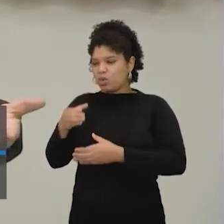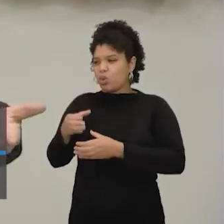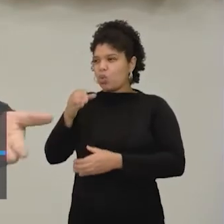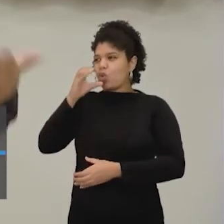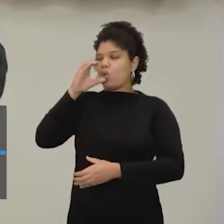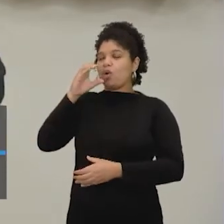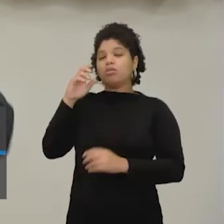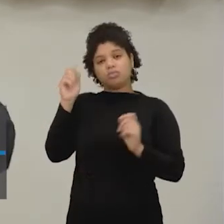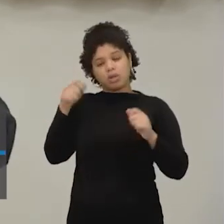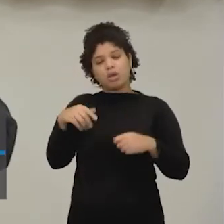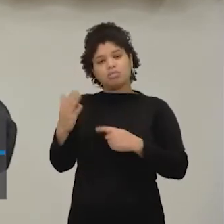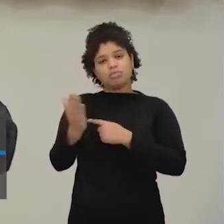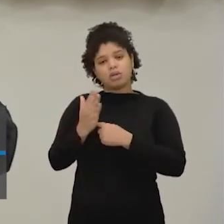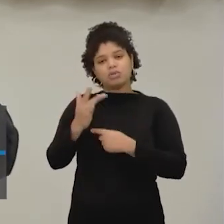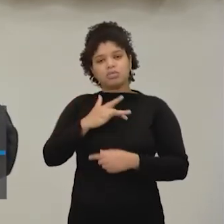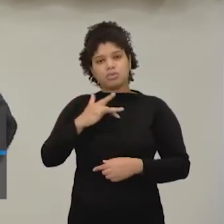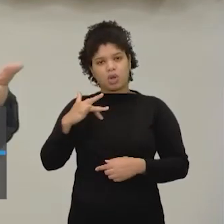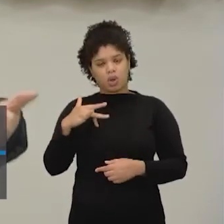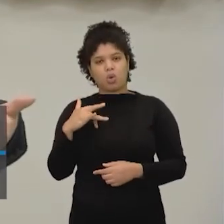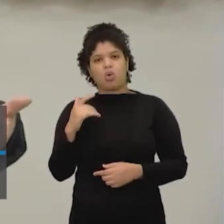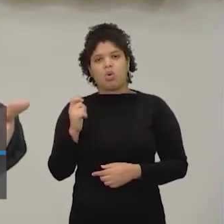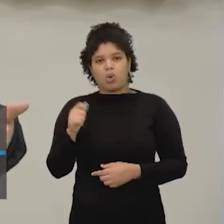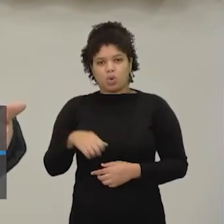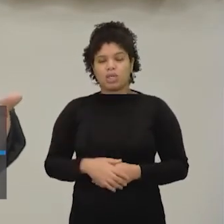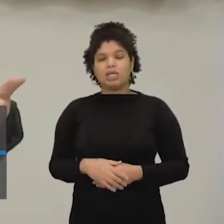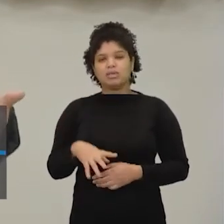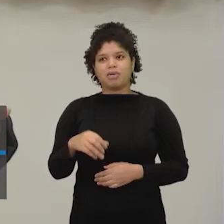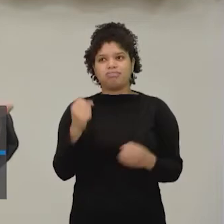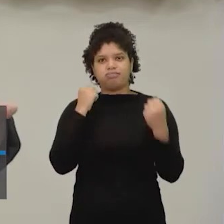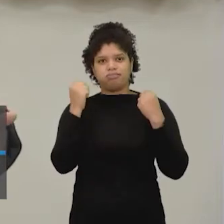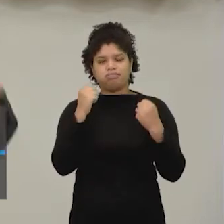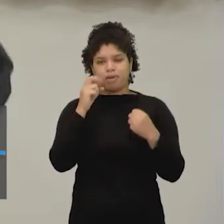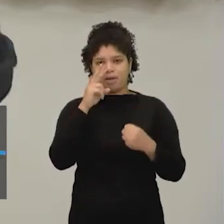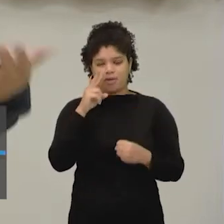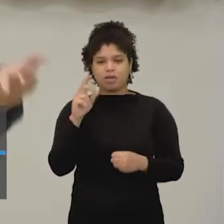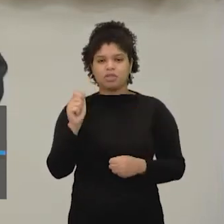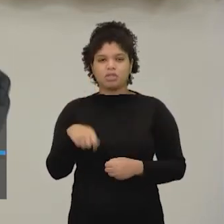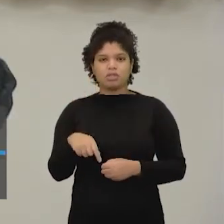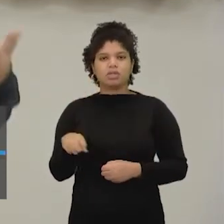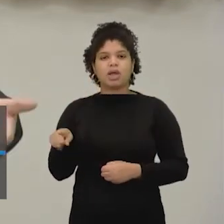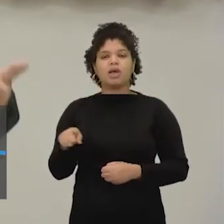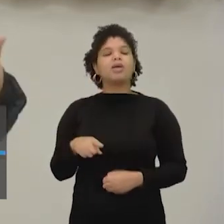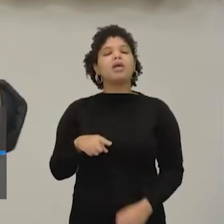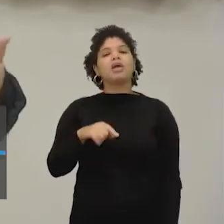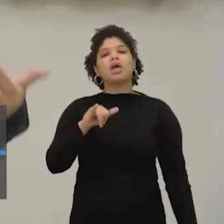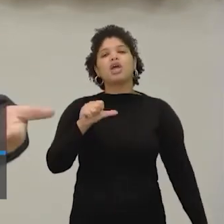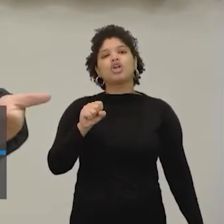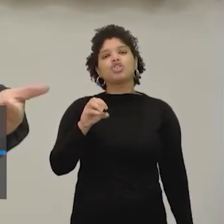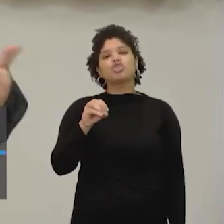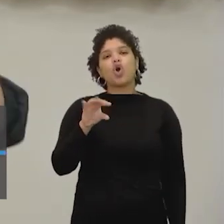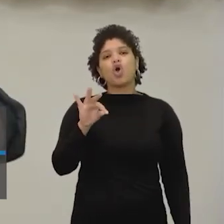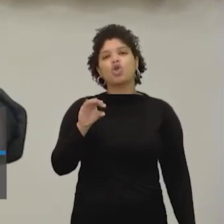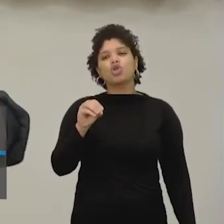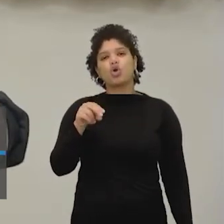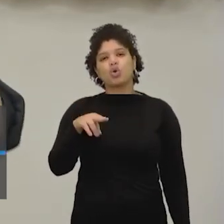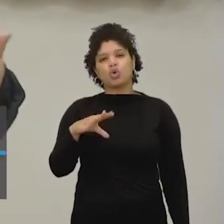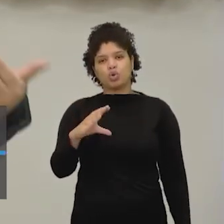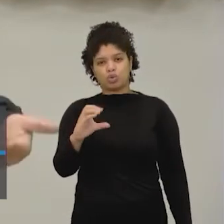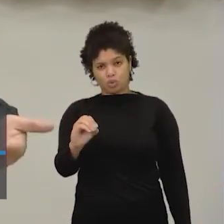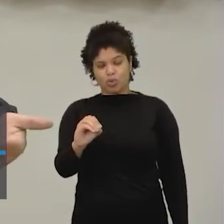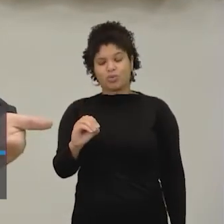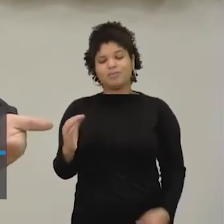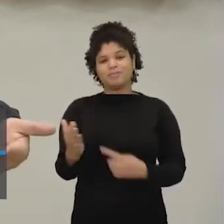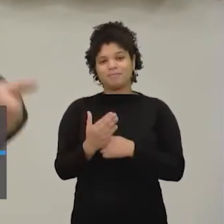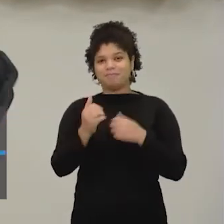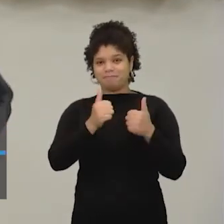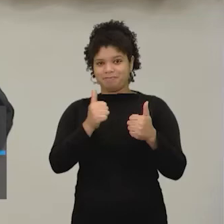físico intenso, é mais recomendado depois você tomar um eletrolítico, que ele vai fazer ali o equilíbrio dos